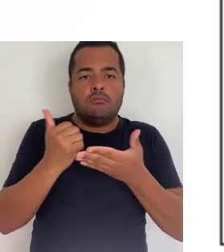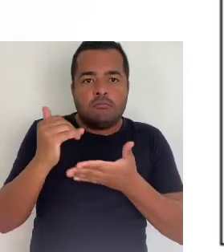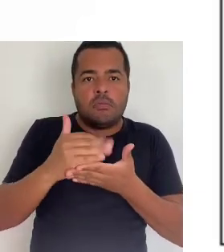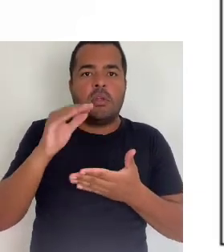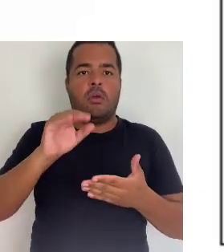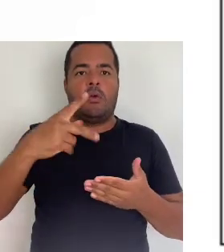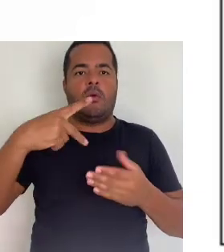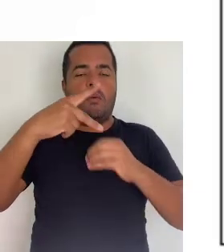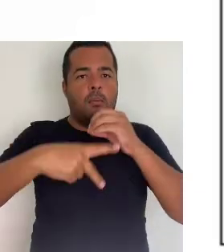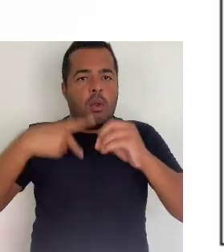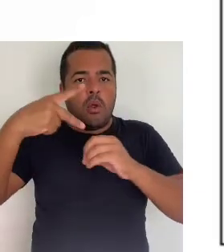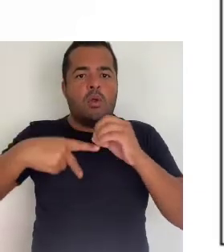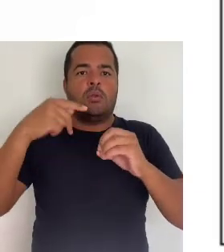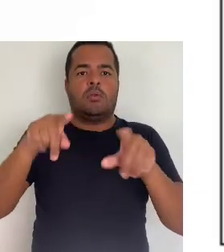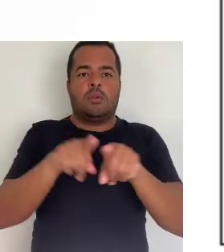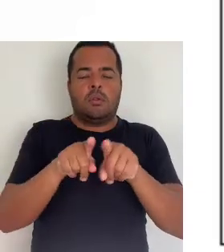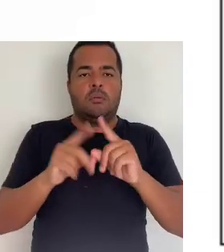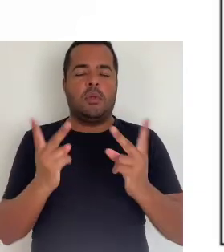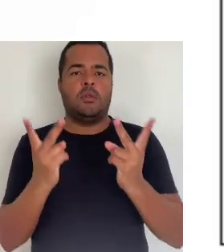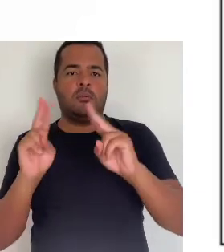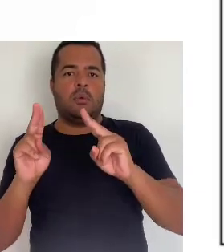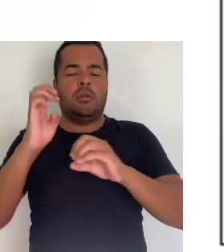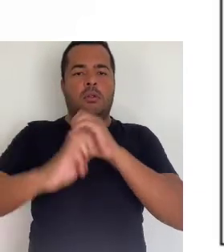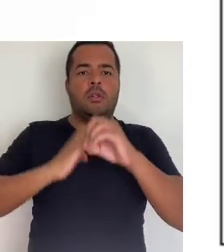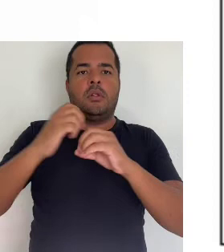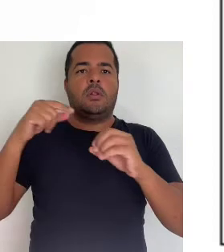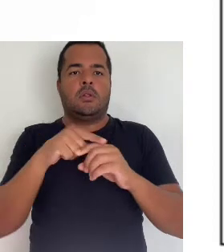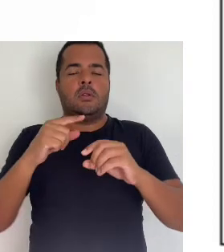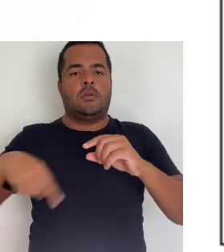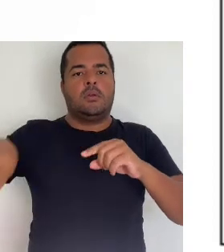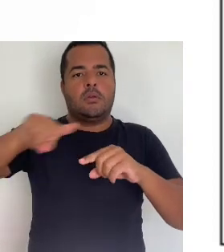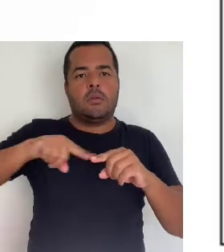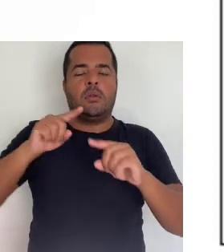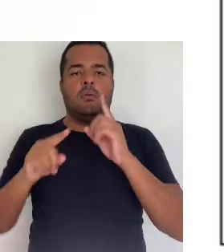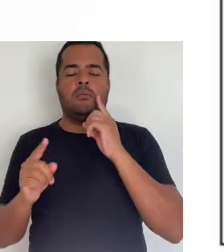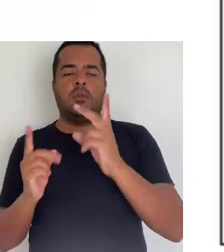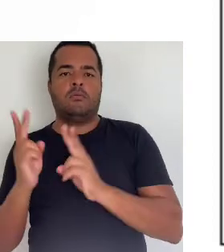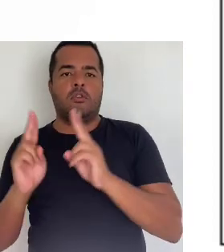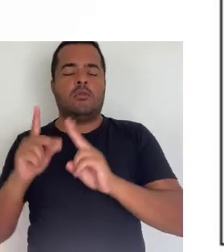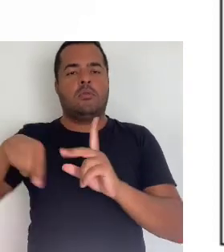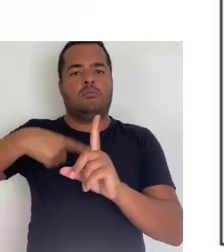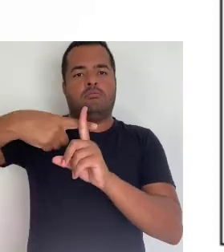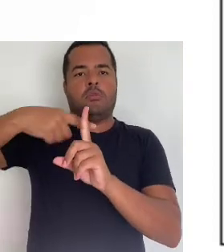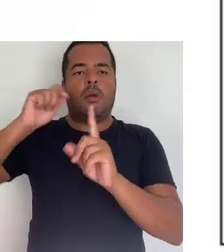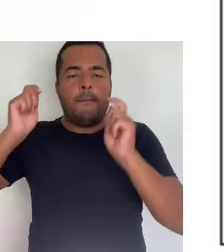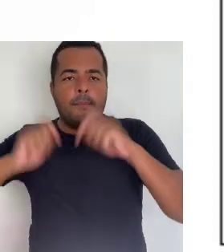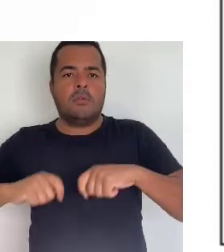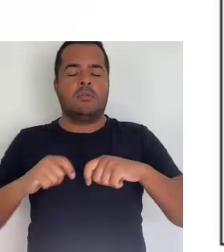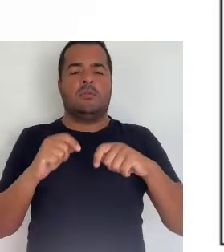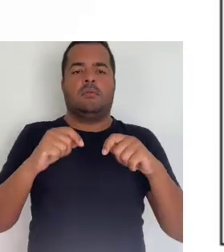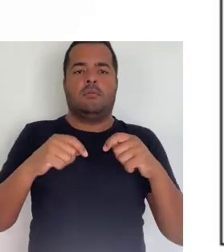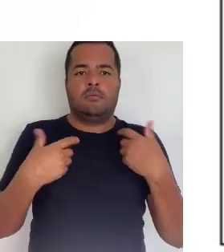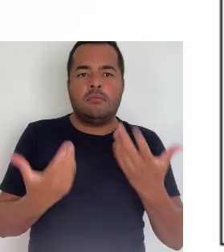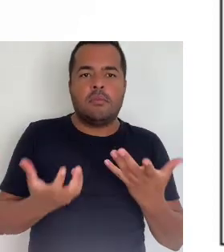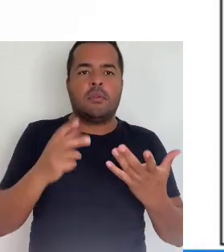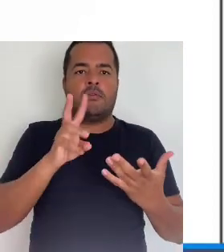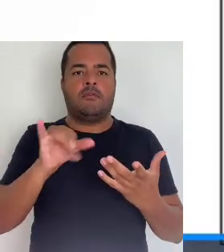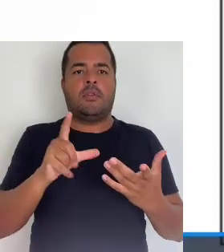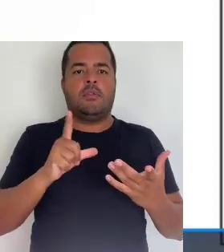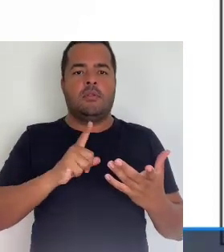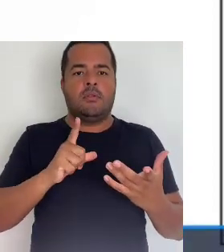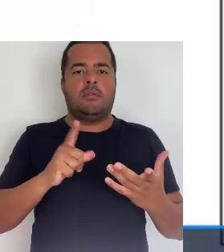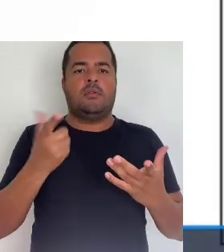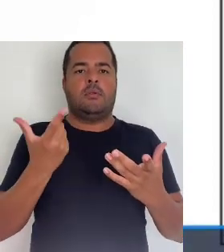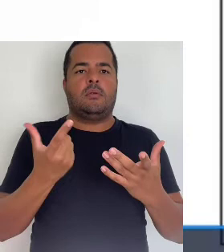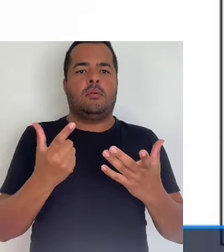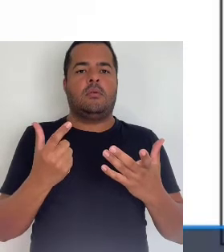ela vem, extrai esse próton e automaticamente esses pares de elétrons eles se deslocam para estabilizar essa carga positiva. E